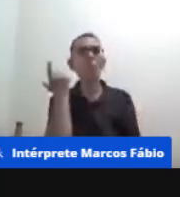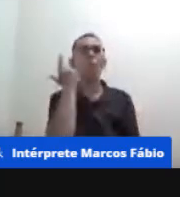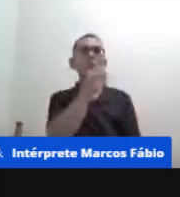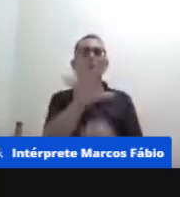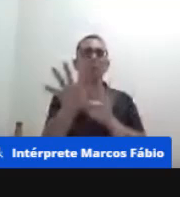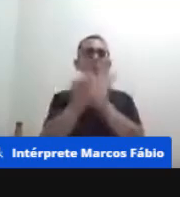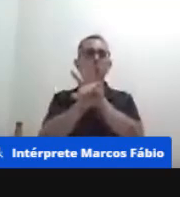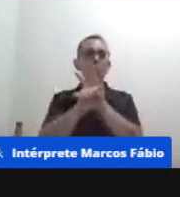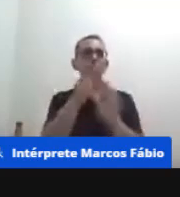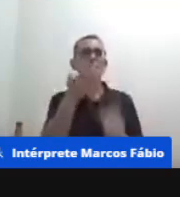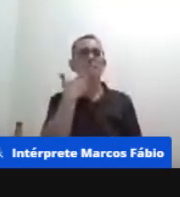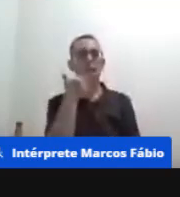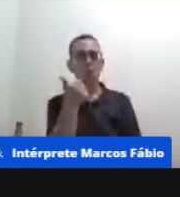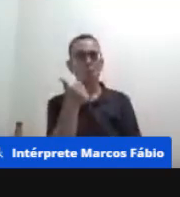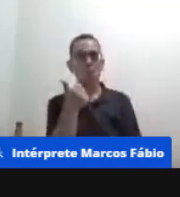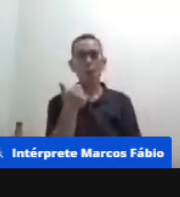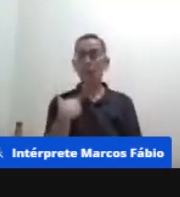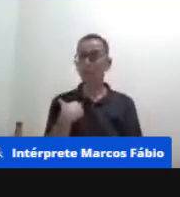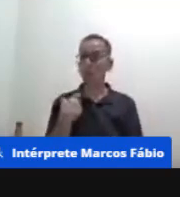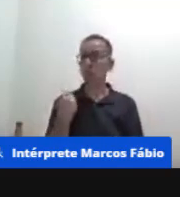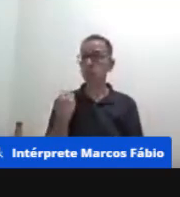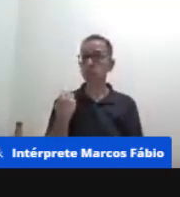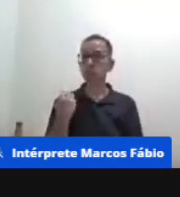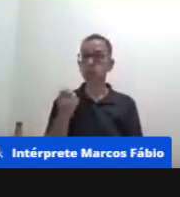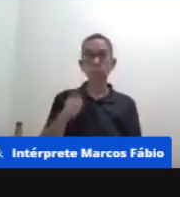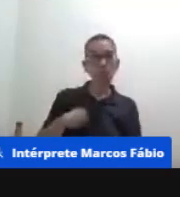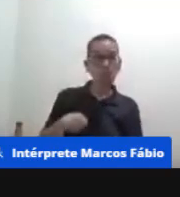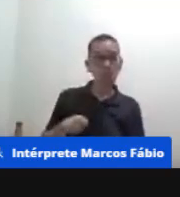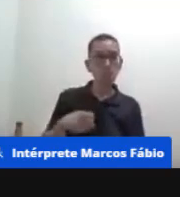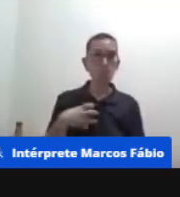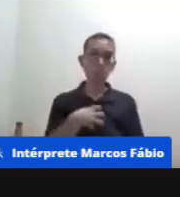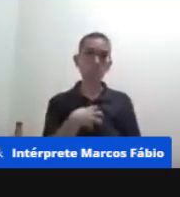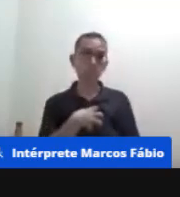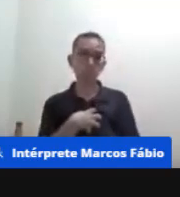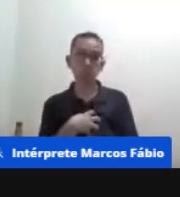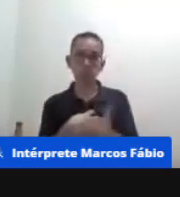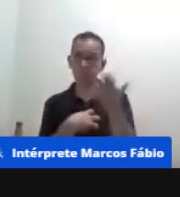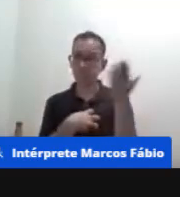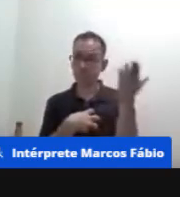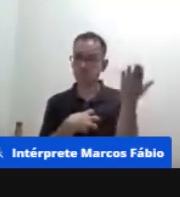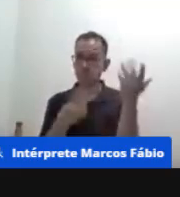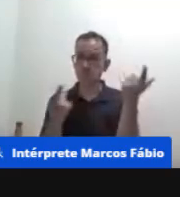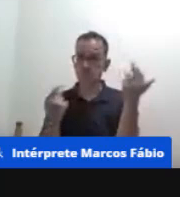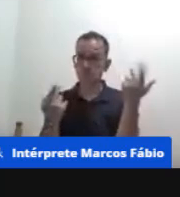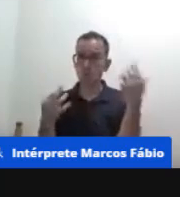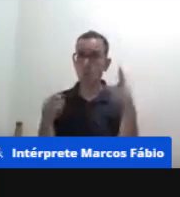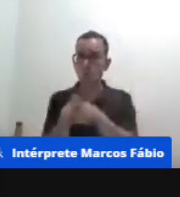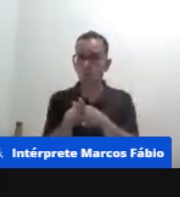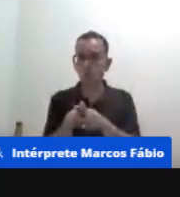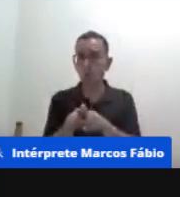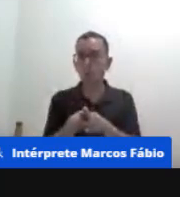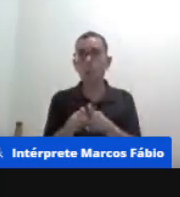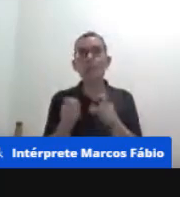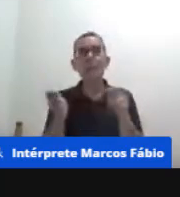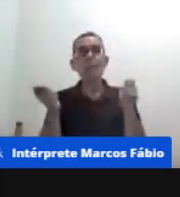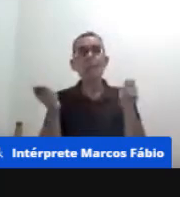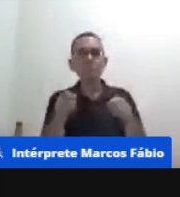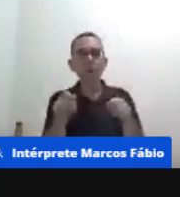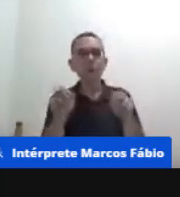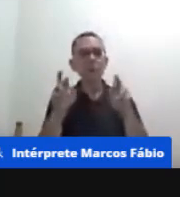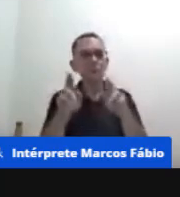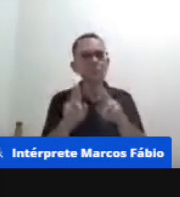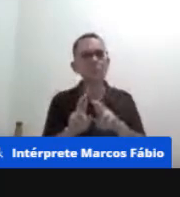mim. Então, ao invés de eu proporcionar situações como essa, eu trago isso de uma outra maneira, eu trago isso